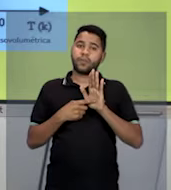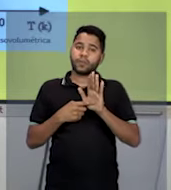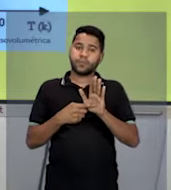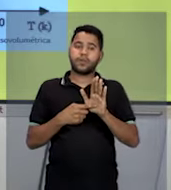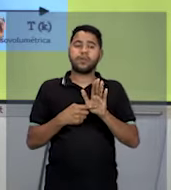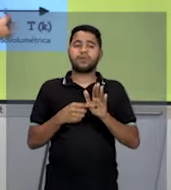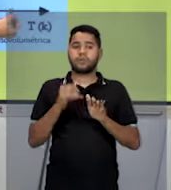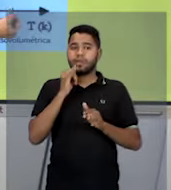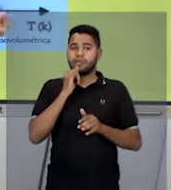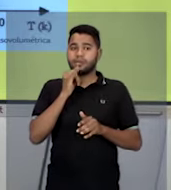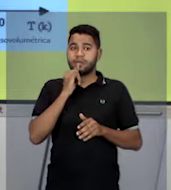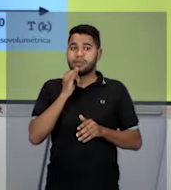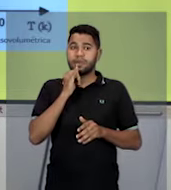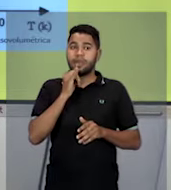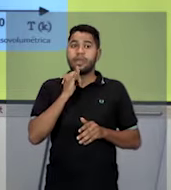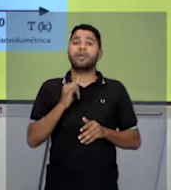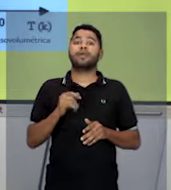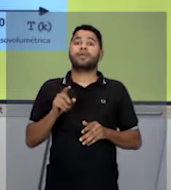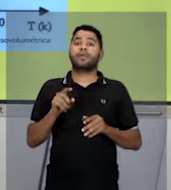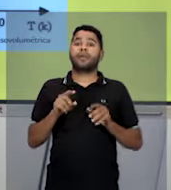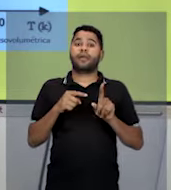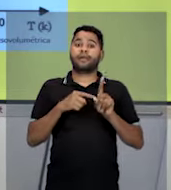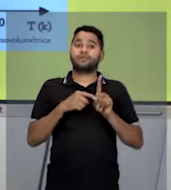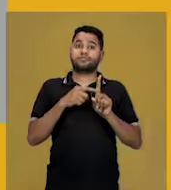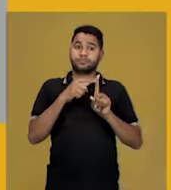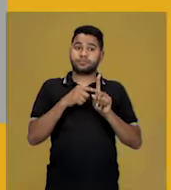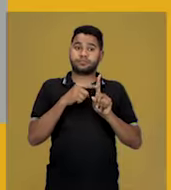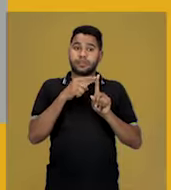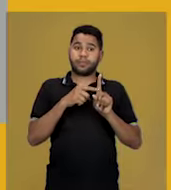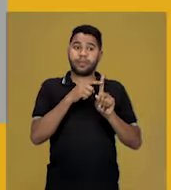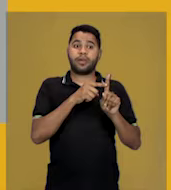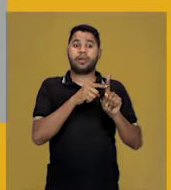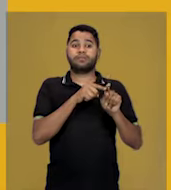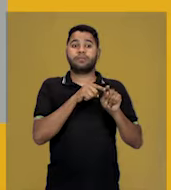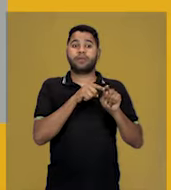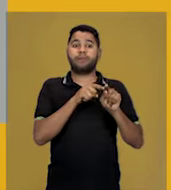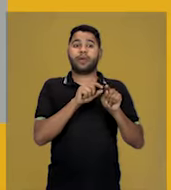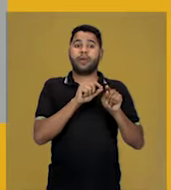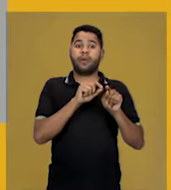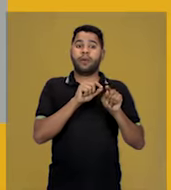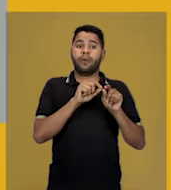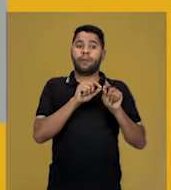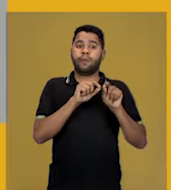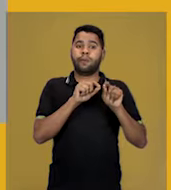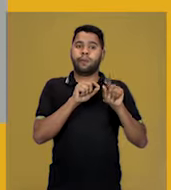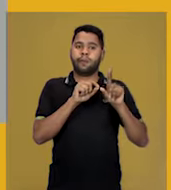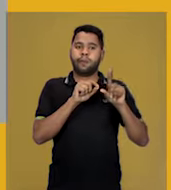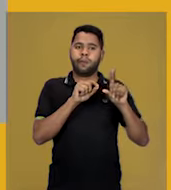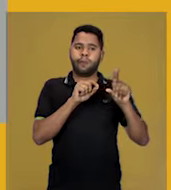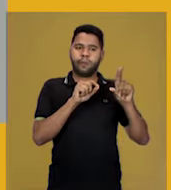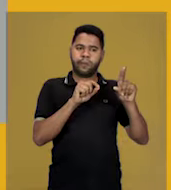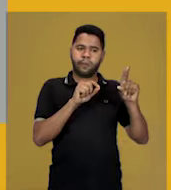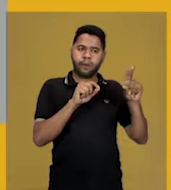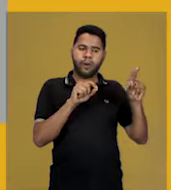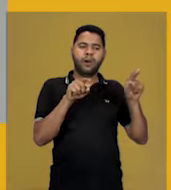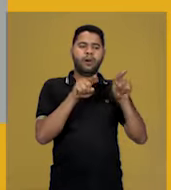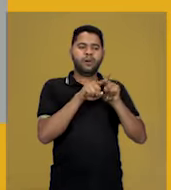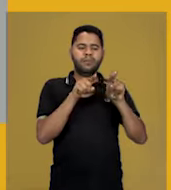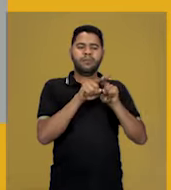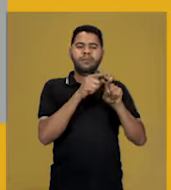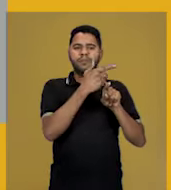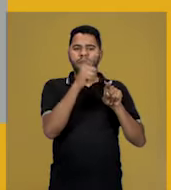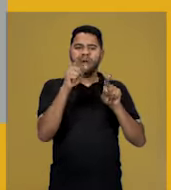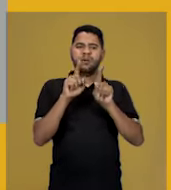medida em que a temperatura vai aumentando, os valores proporcionais da pressão também irão